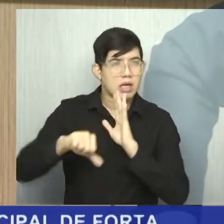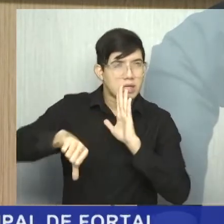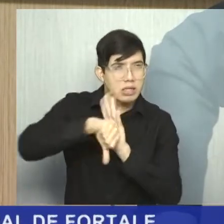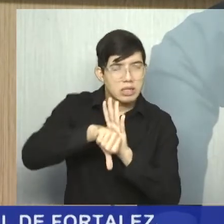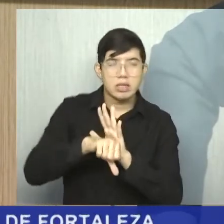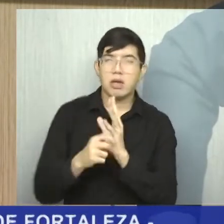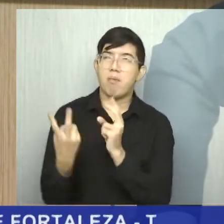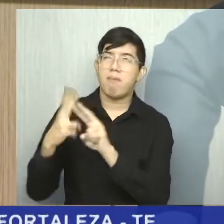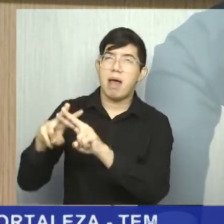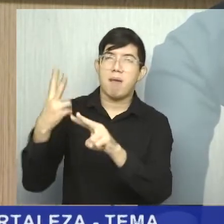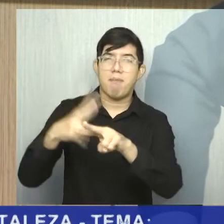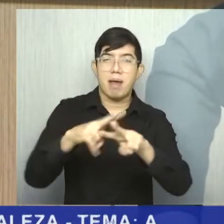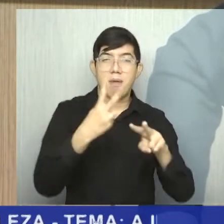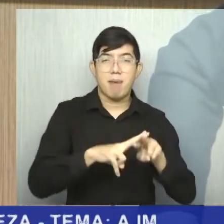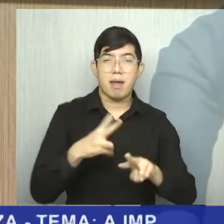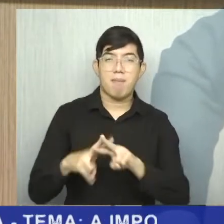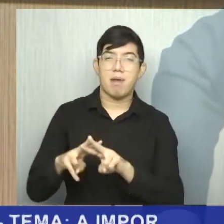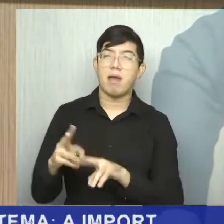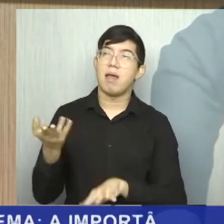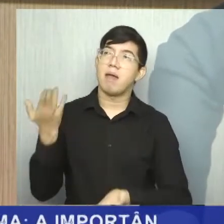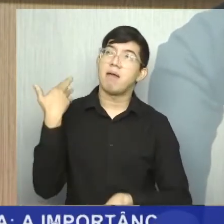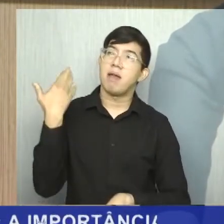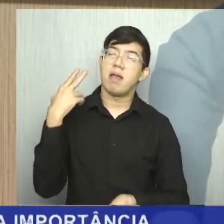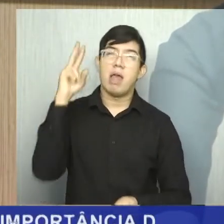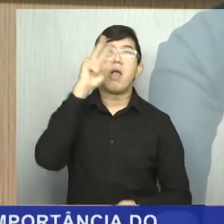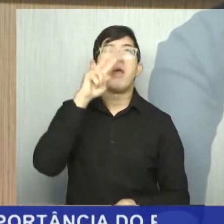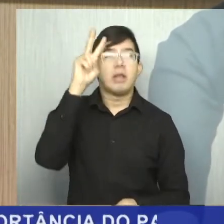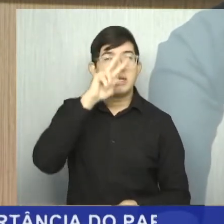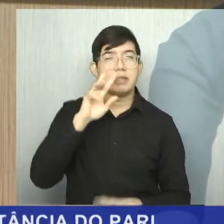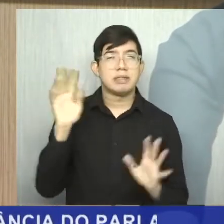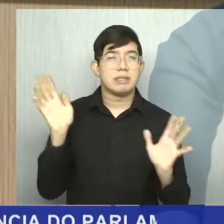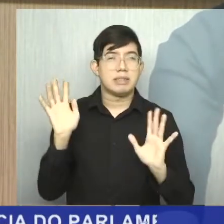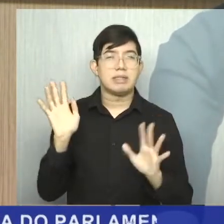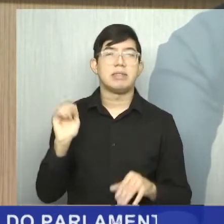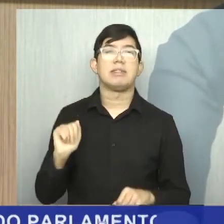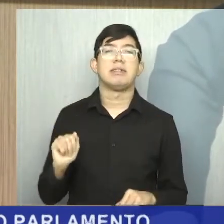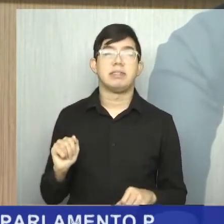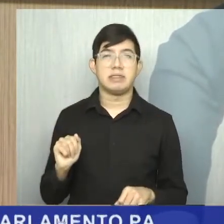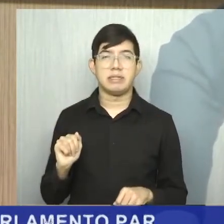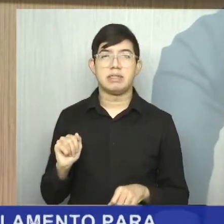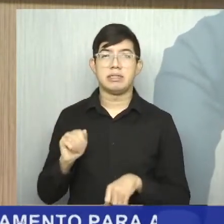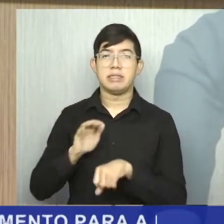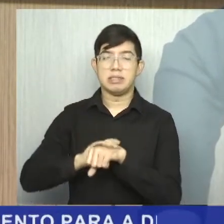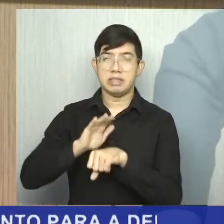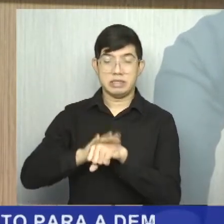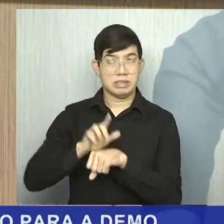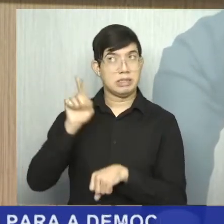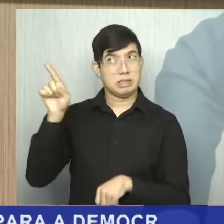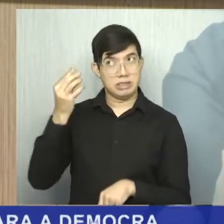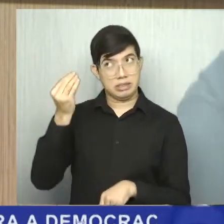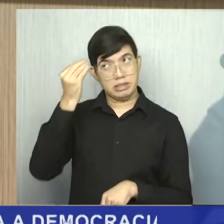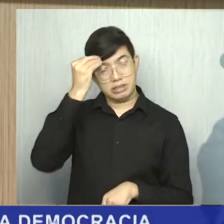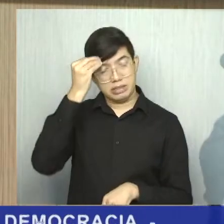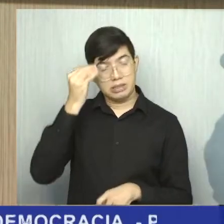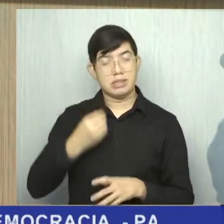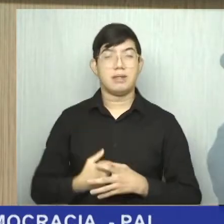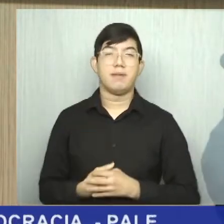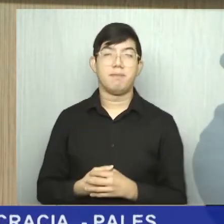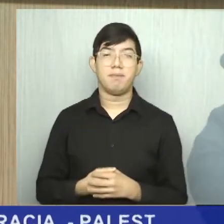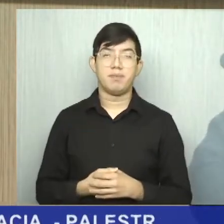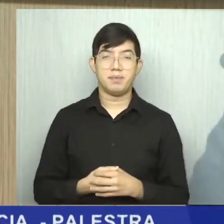céu. Tá bom. Foi ele que mandou, foi eu não, foi ele. Né? E tal, fomos fazendo e